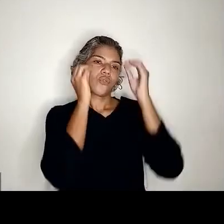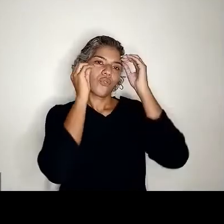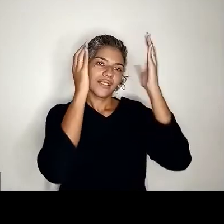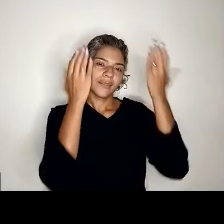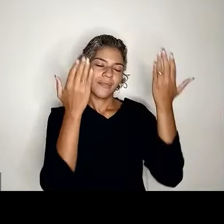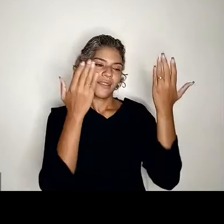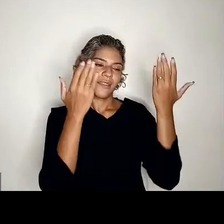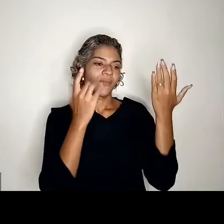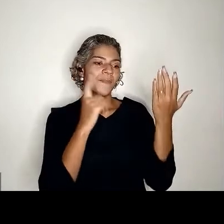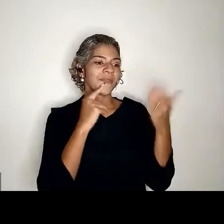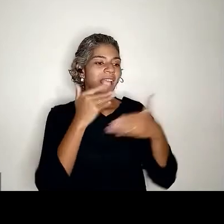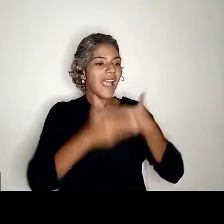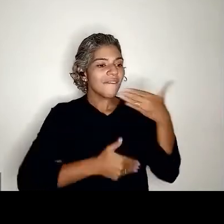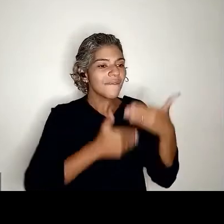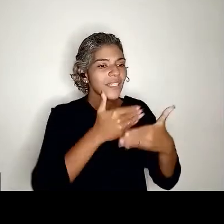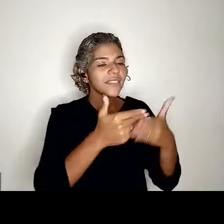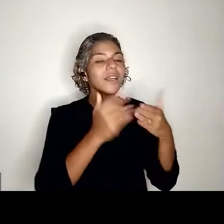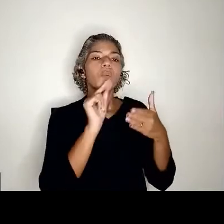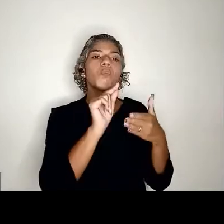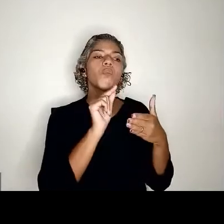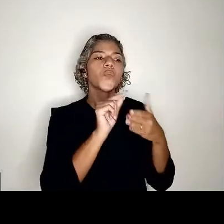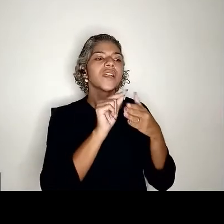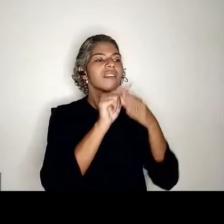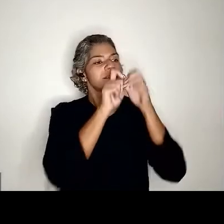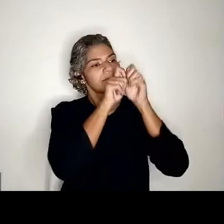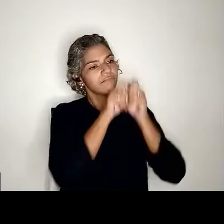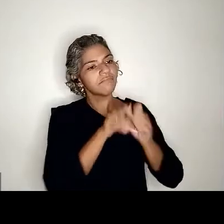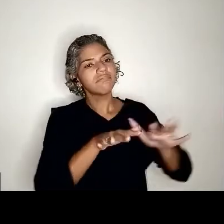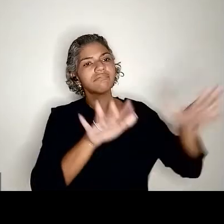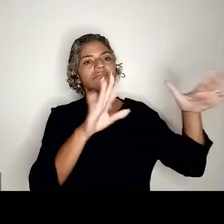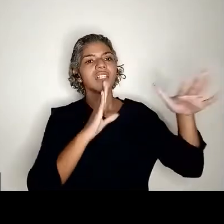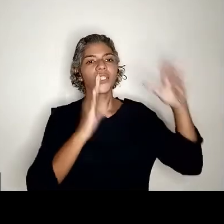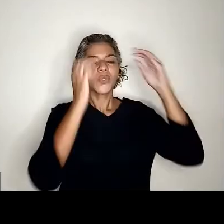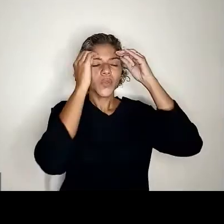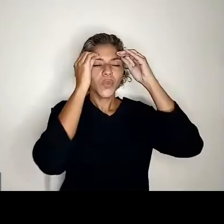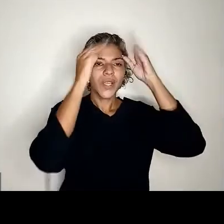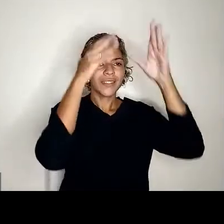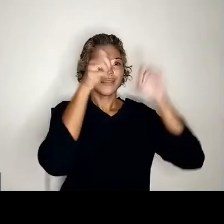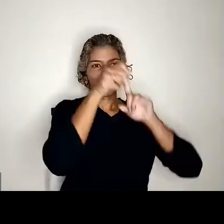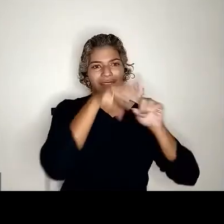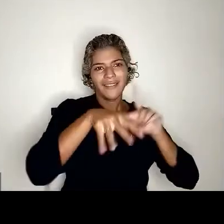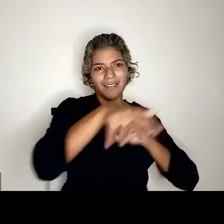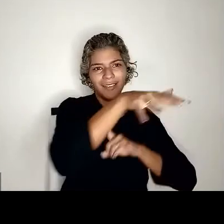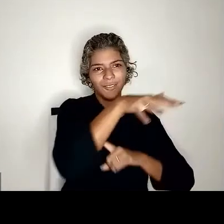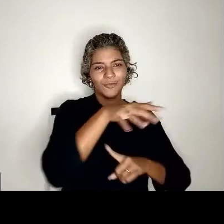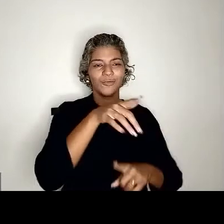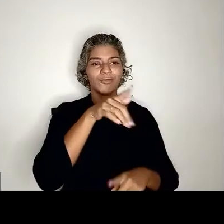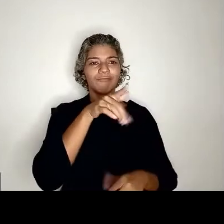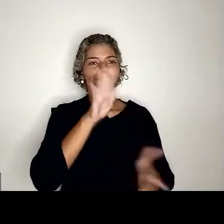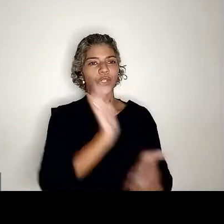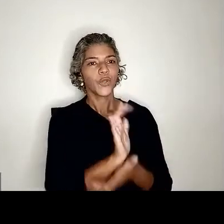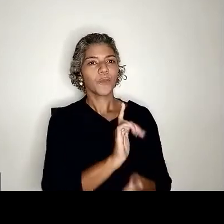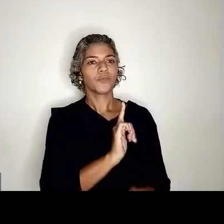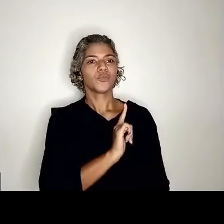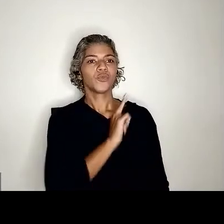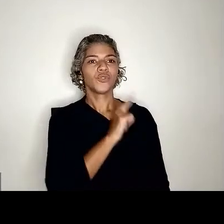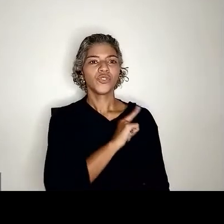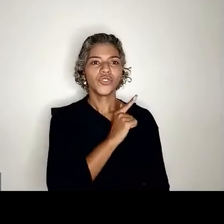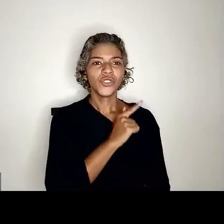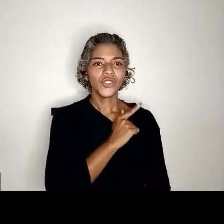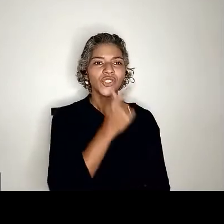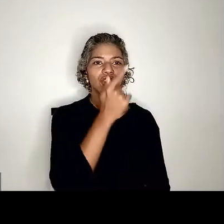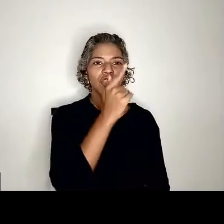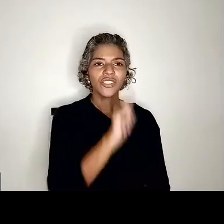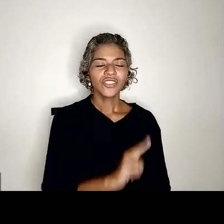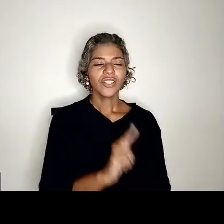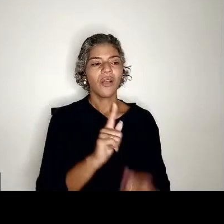chegar às prefeituras, chegar aos municípios, chegar aos gestores comprometidos com a agenda da igualdade, conseguir traduzir esse